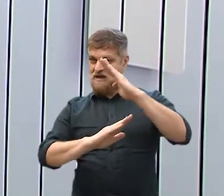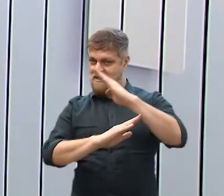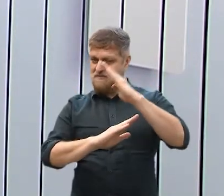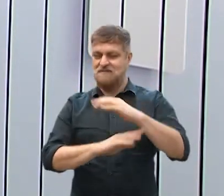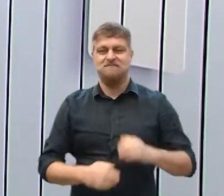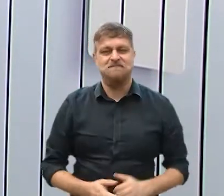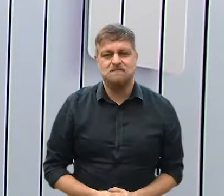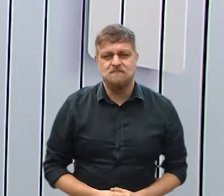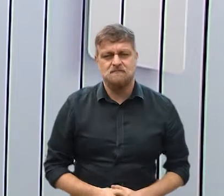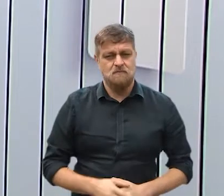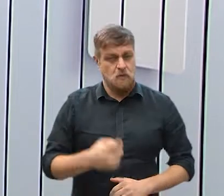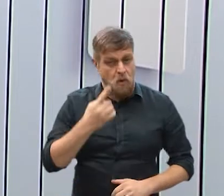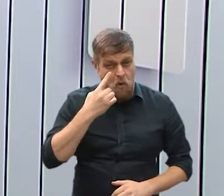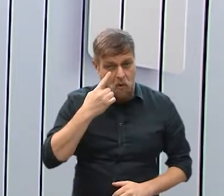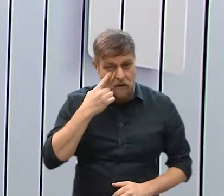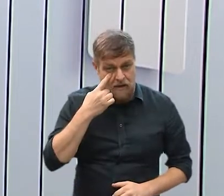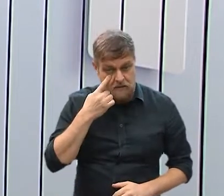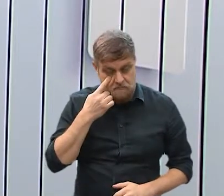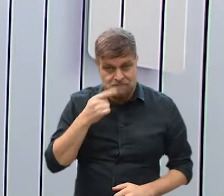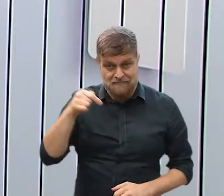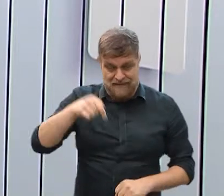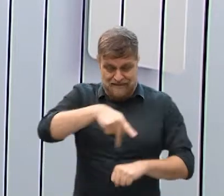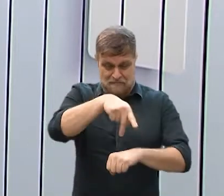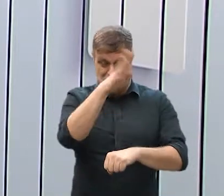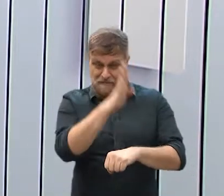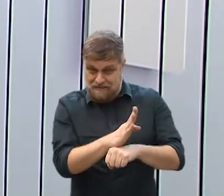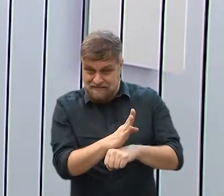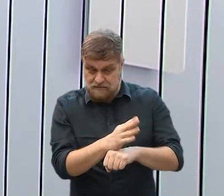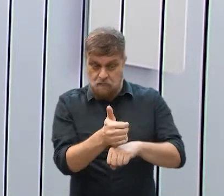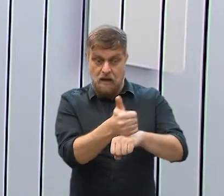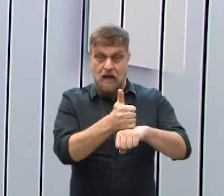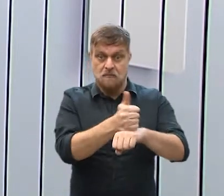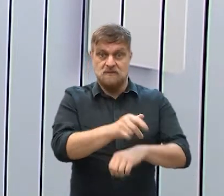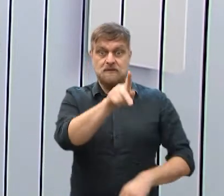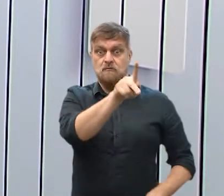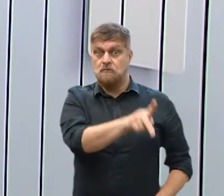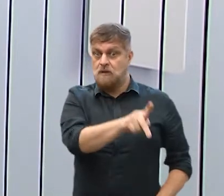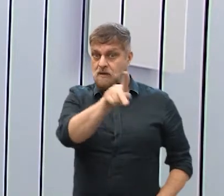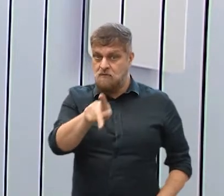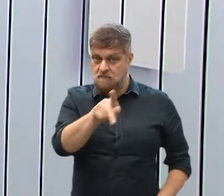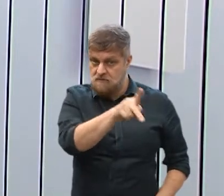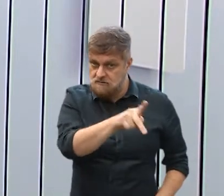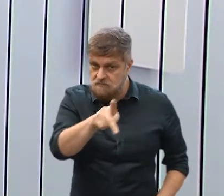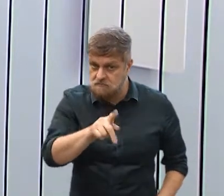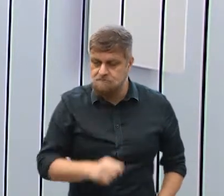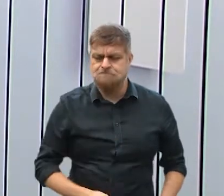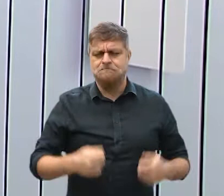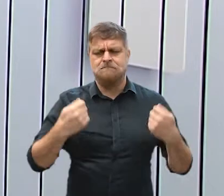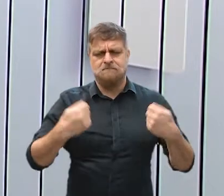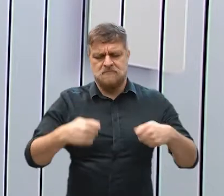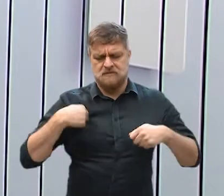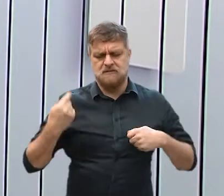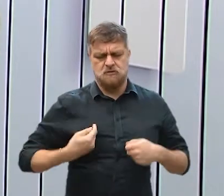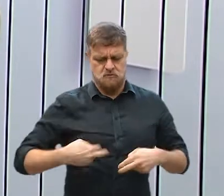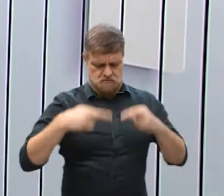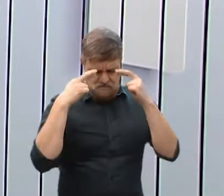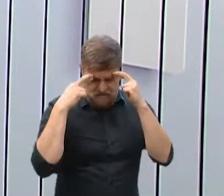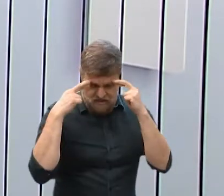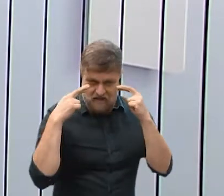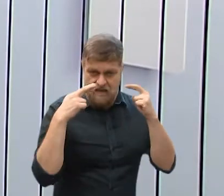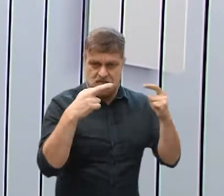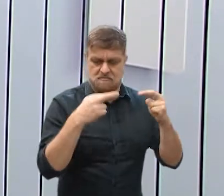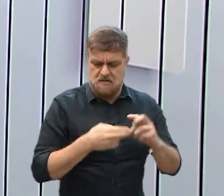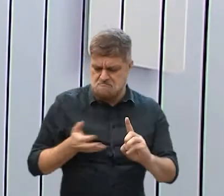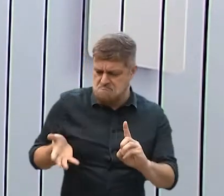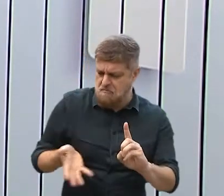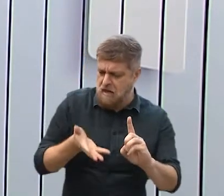Campinas. Olha, pessoal, ser professor no Brasil é uma profissão realmente que merece todo o nosso respeito,